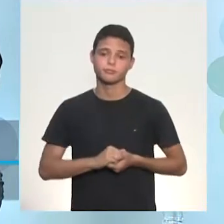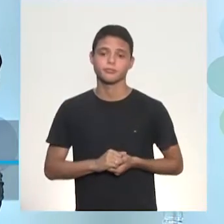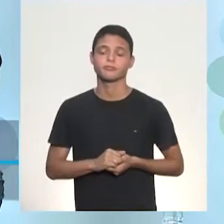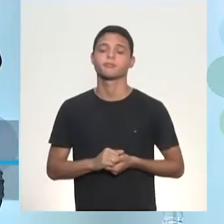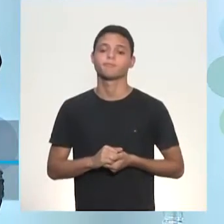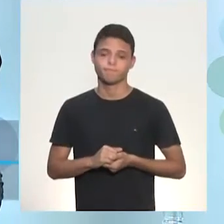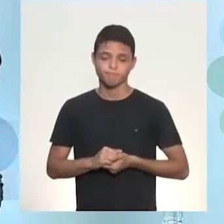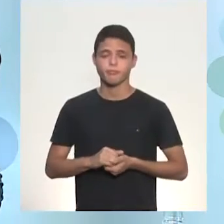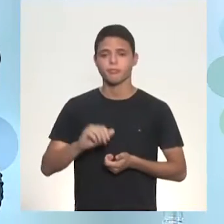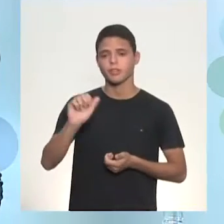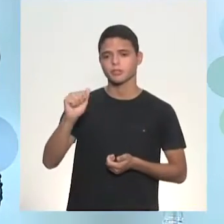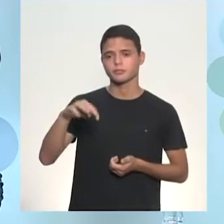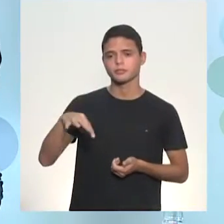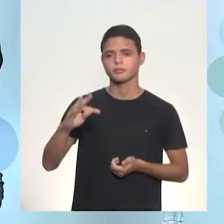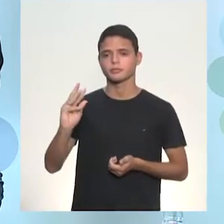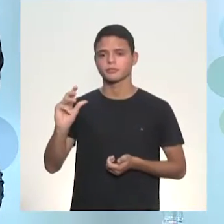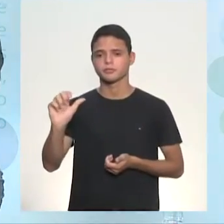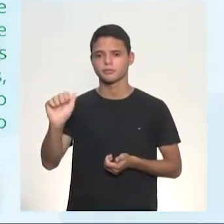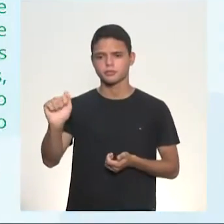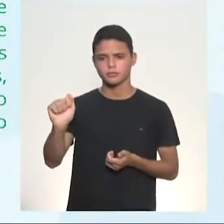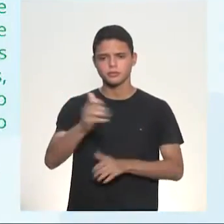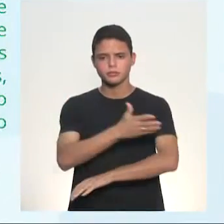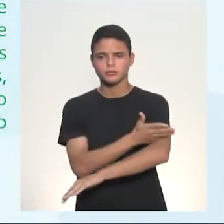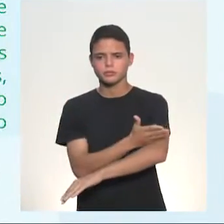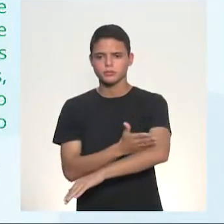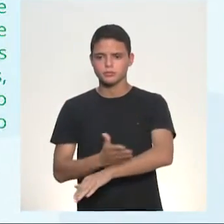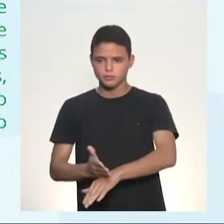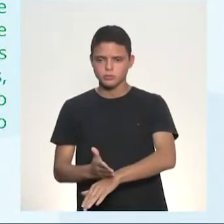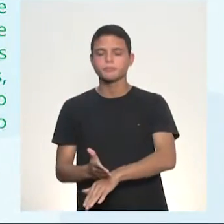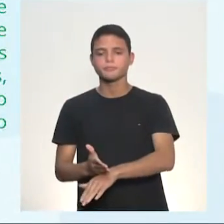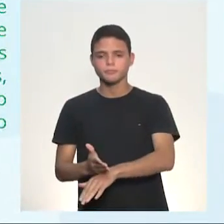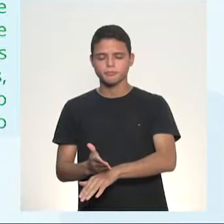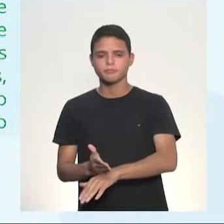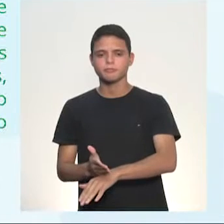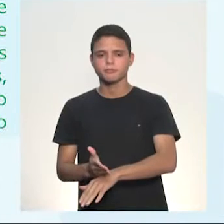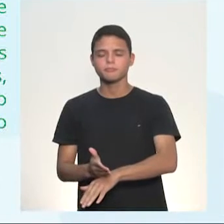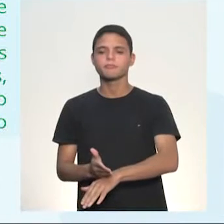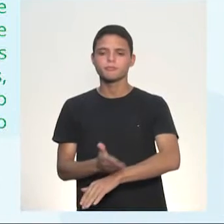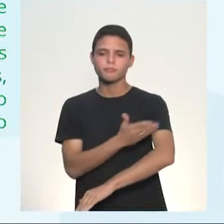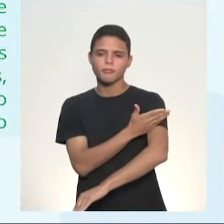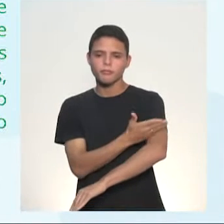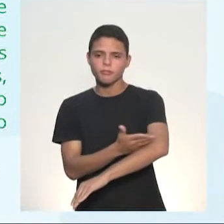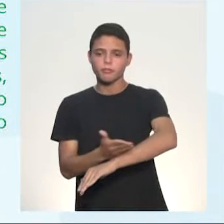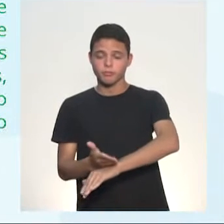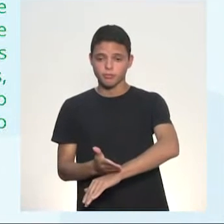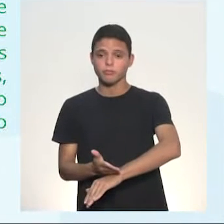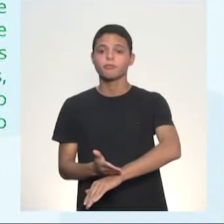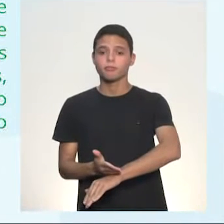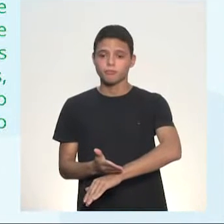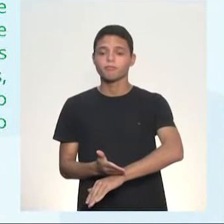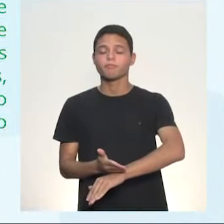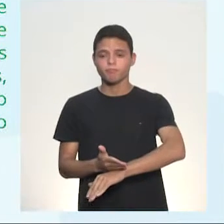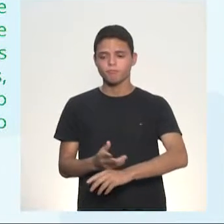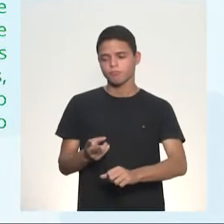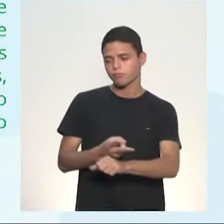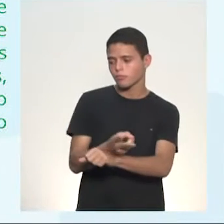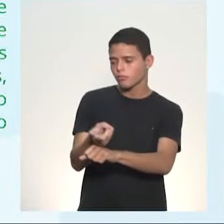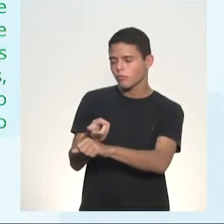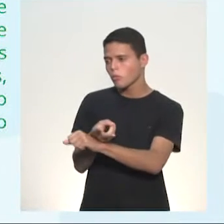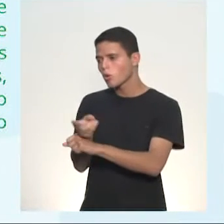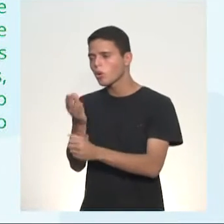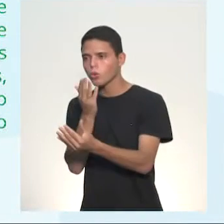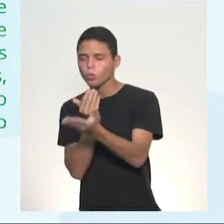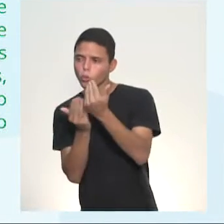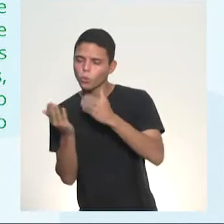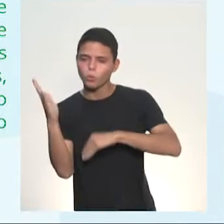falar sobre a anta aqui. Ó. A anta tem o hábito... Vamos pôr na tela, desculpe. A anta tem o hábito de procurar comida durante o fim